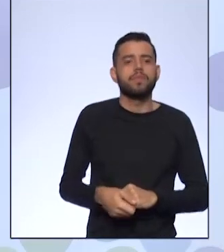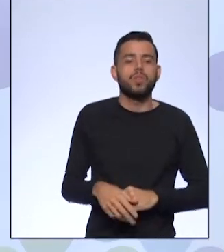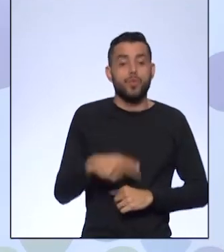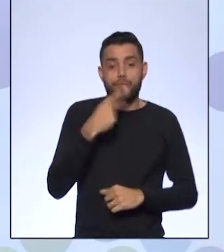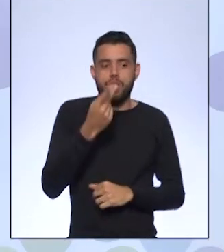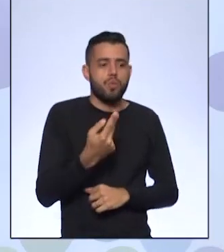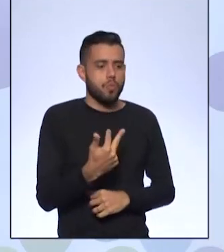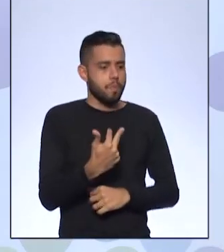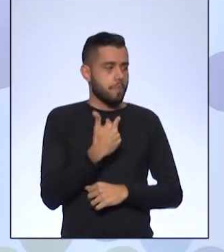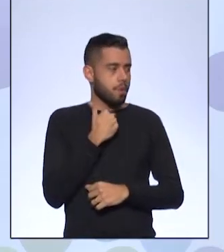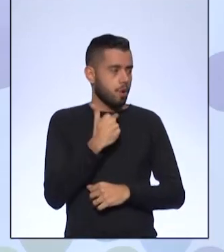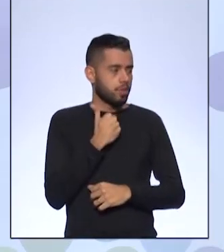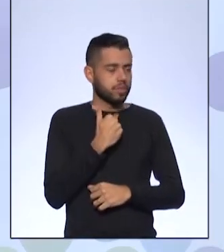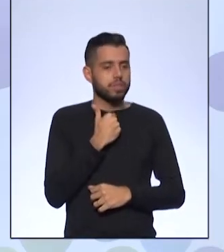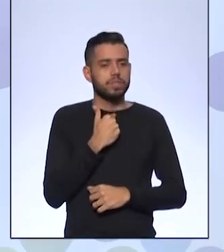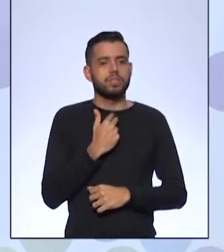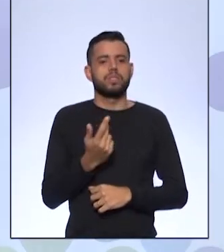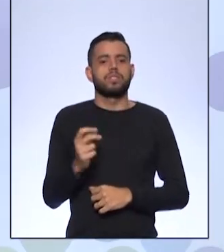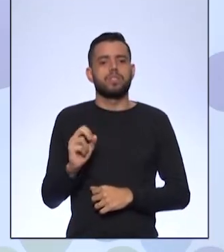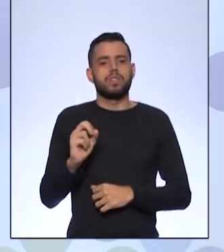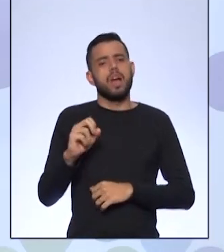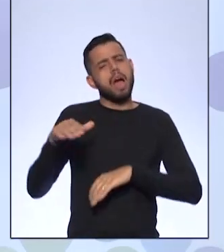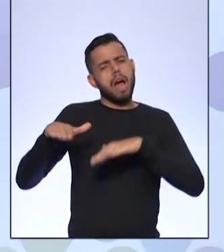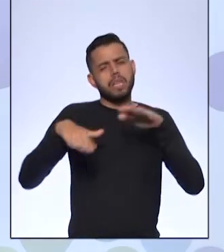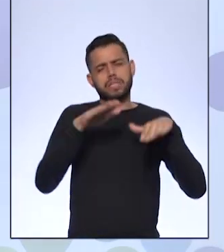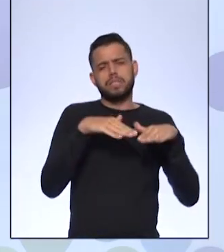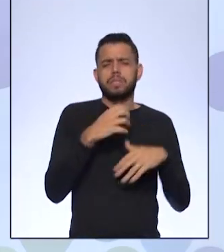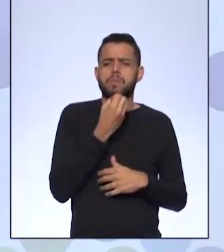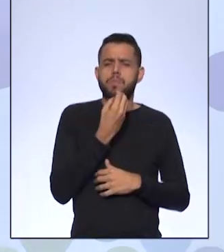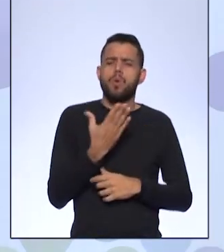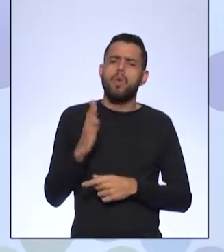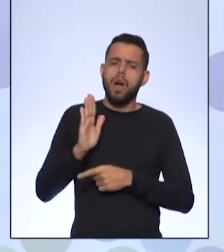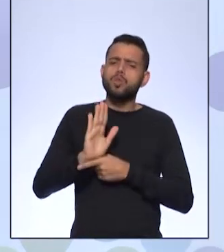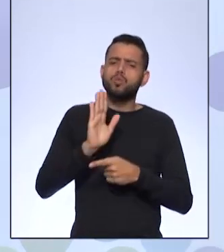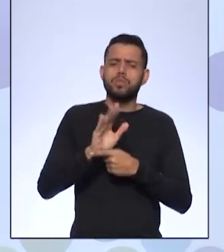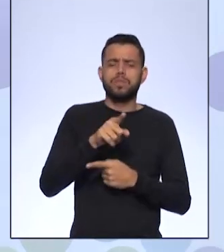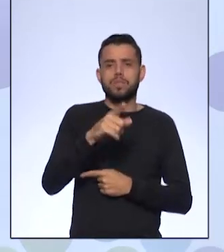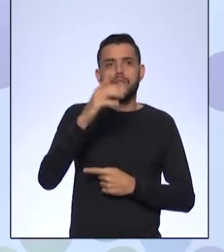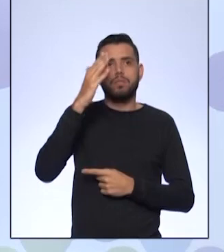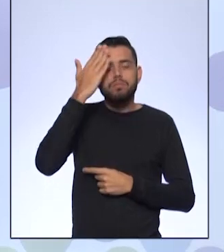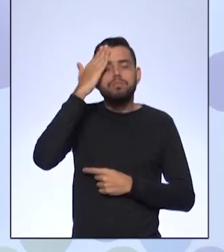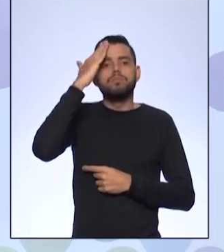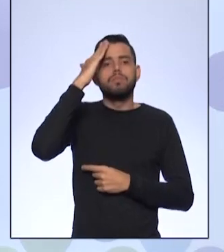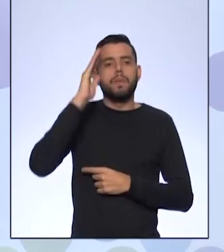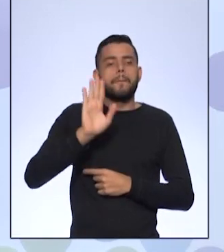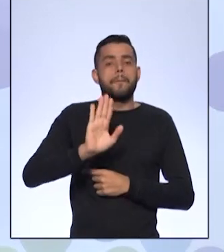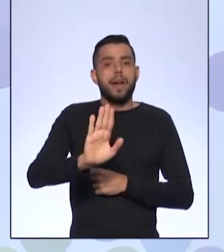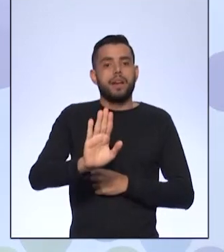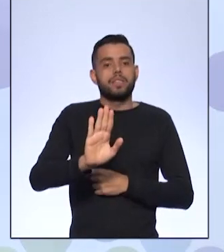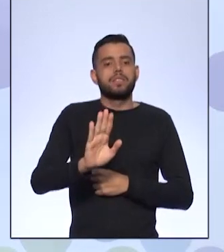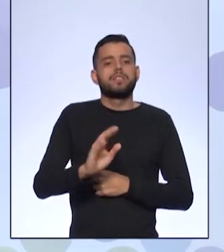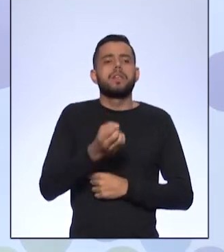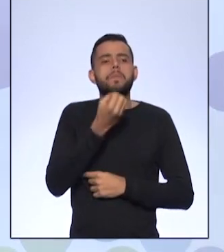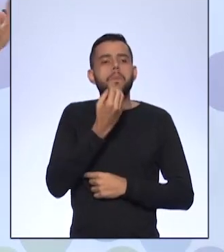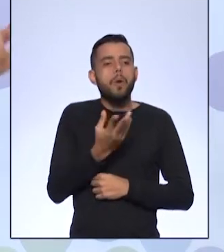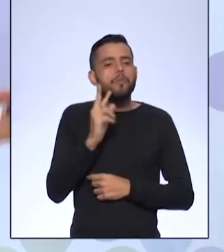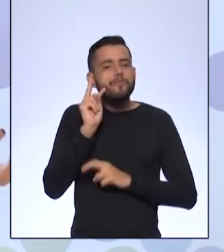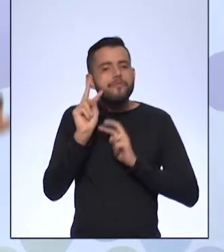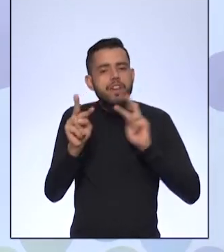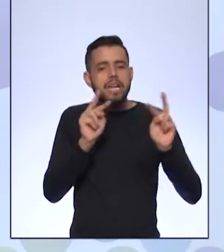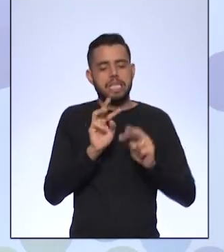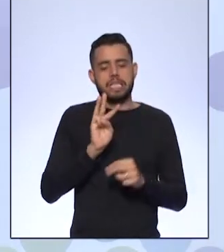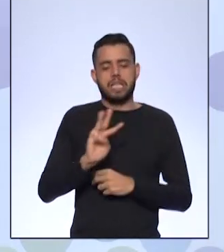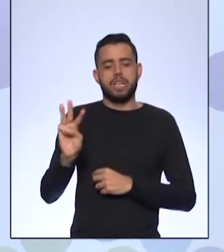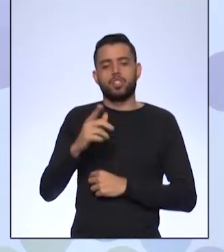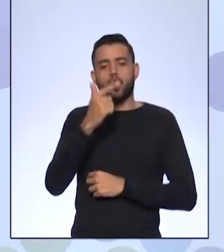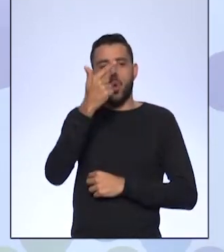olhar na Wikipédia ou no Brainly, às vezes é até uma luz assim para você se situar, mas é sempre bom conferir outros sites e outras